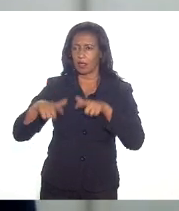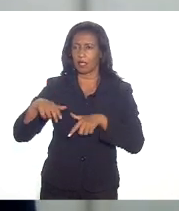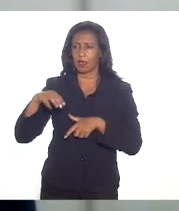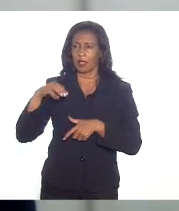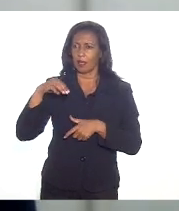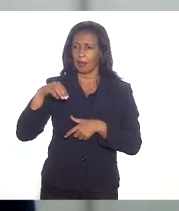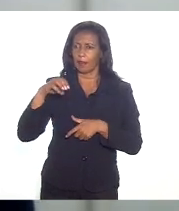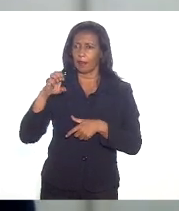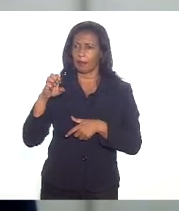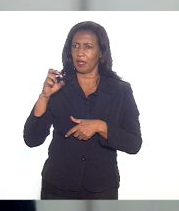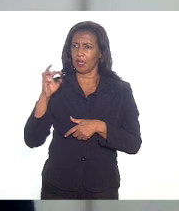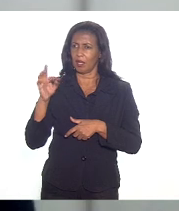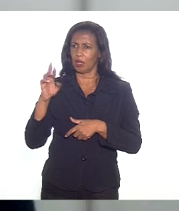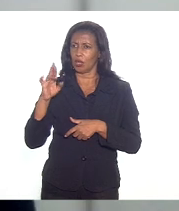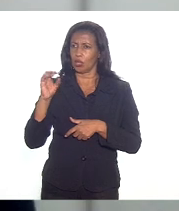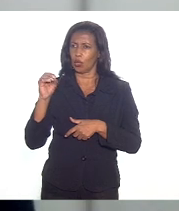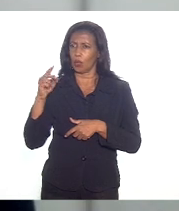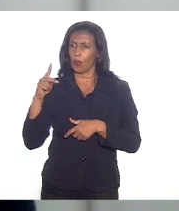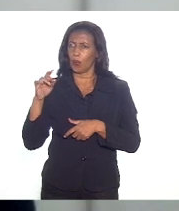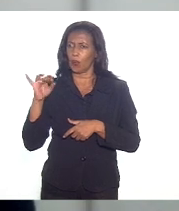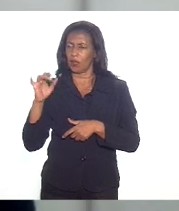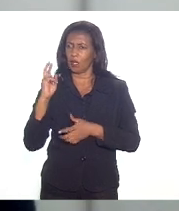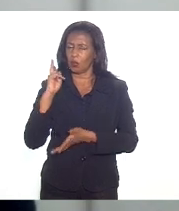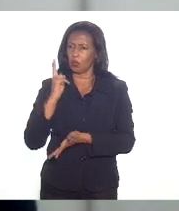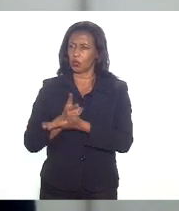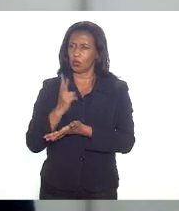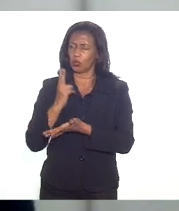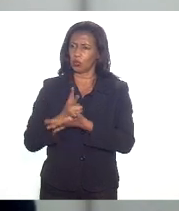muito similar, está com 75%,